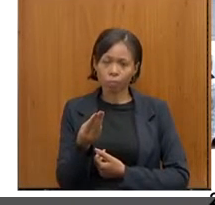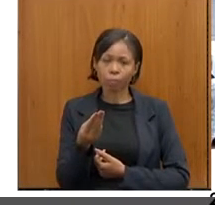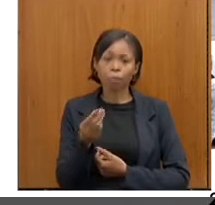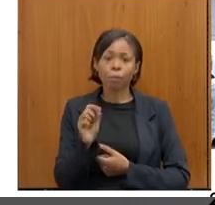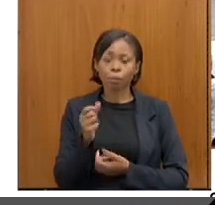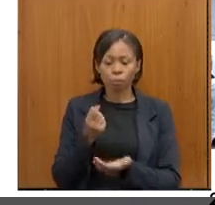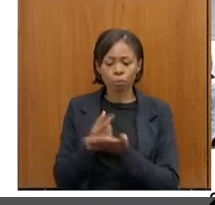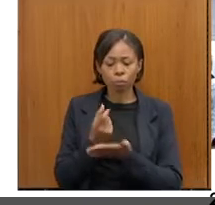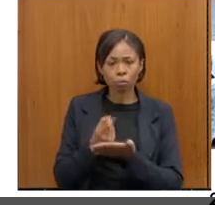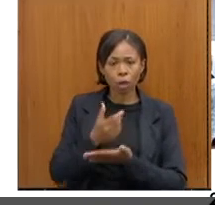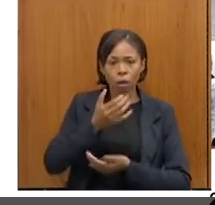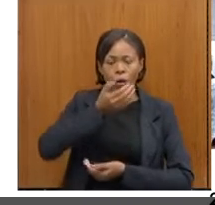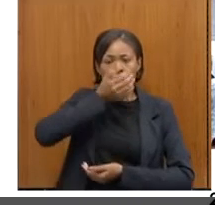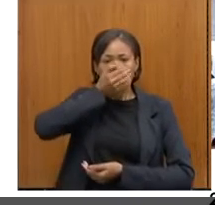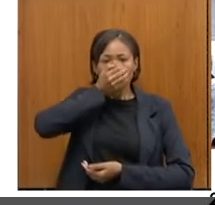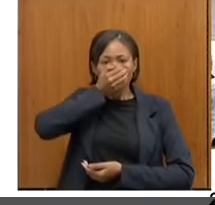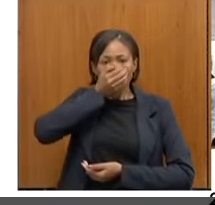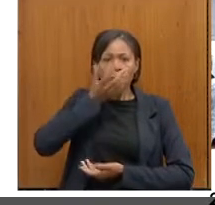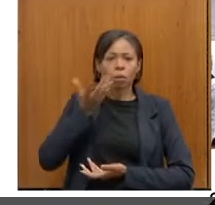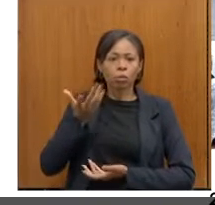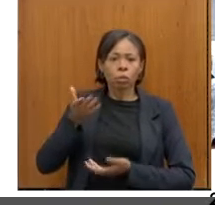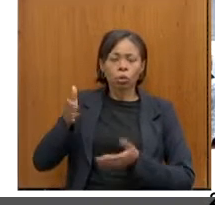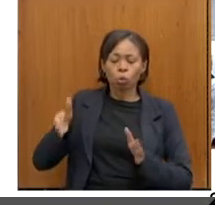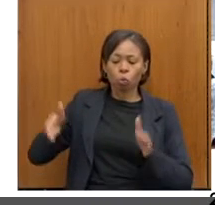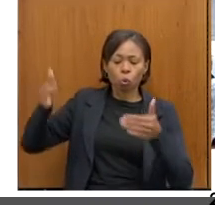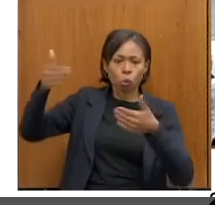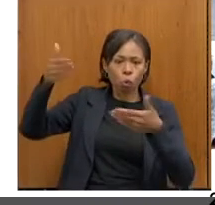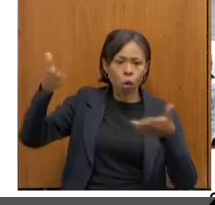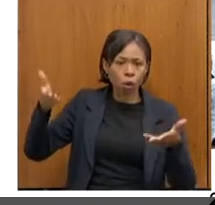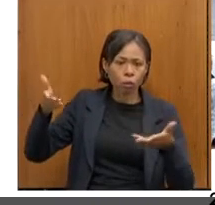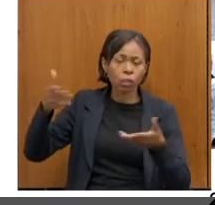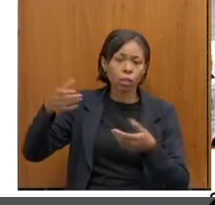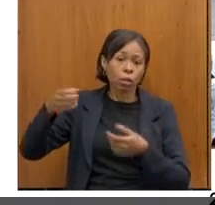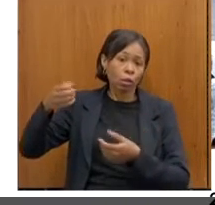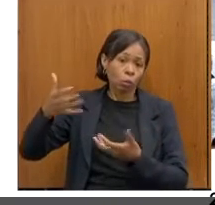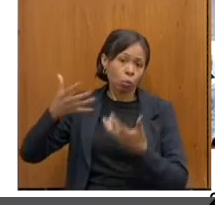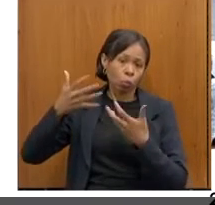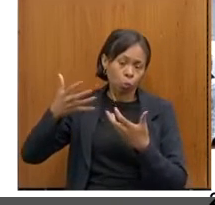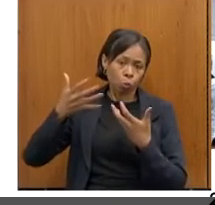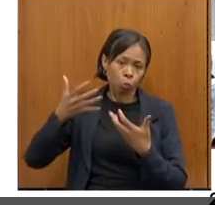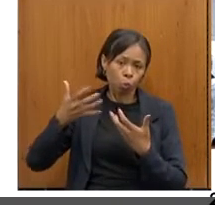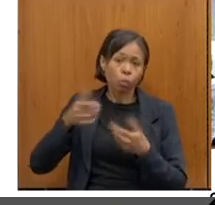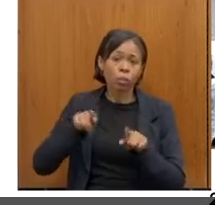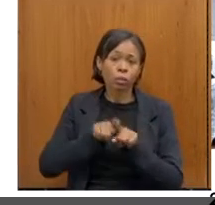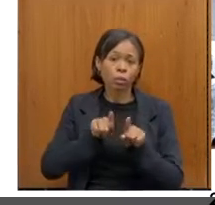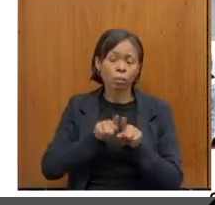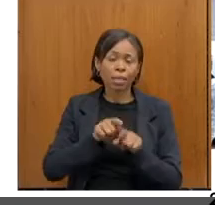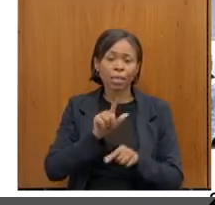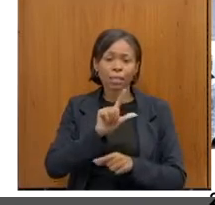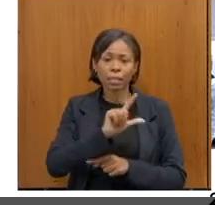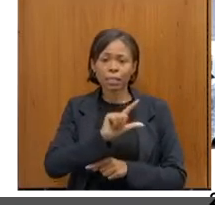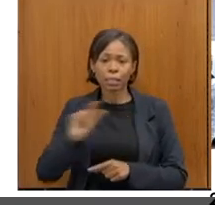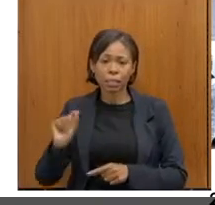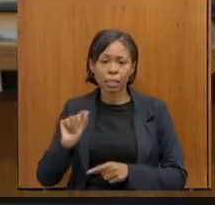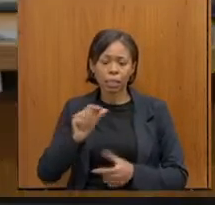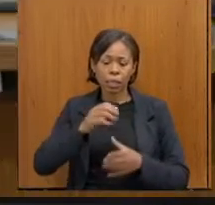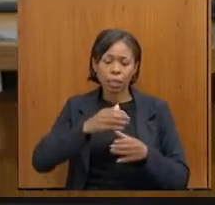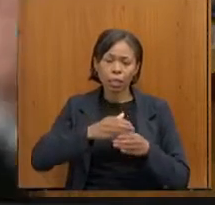respiradores refrigeradores e insumos disponibilizamos sem cilindro o